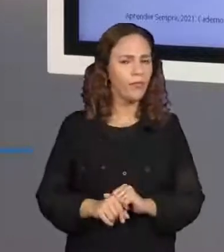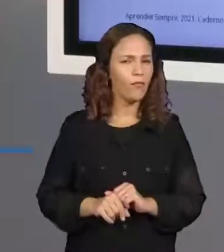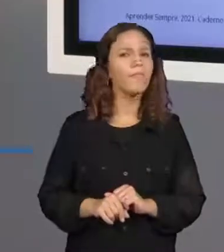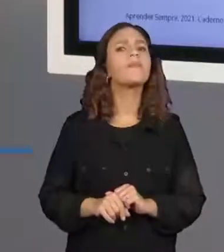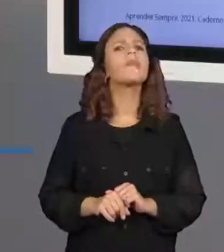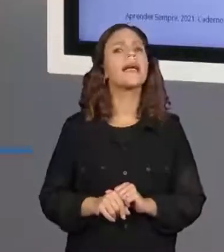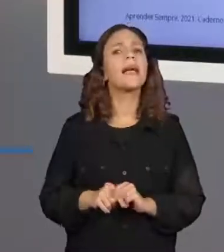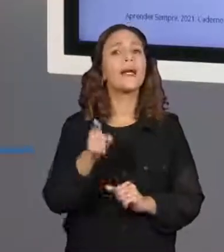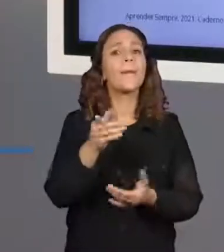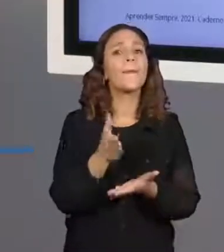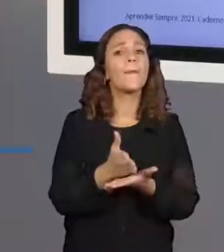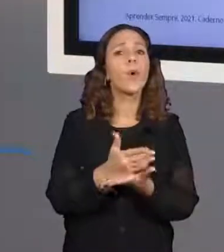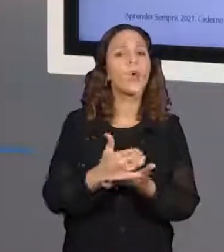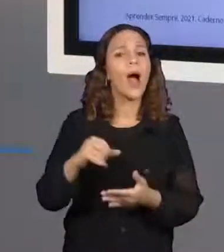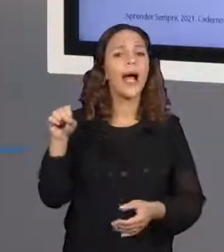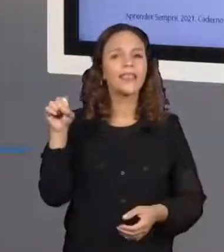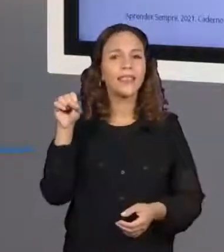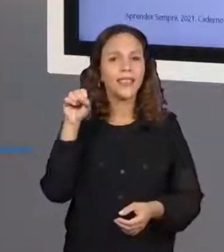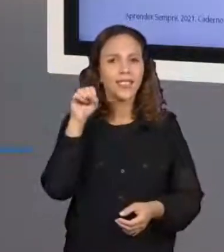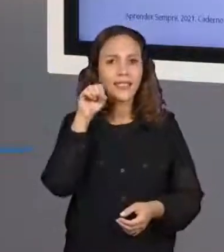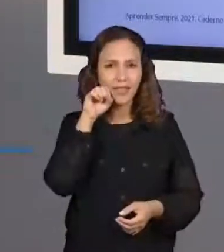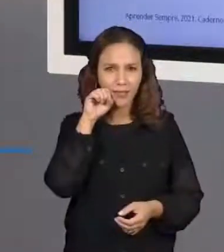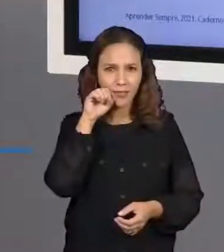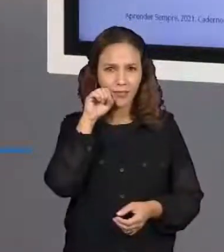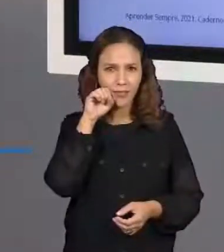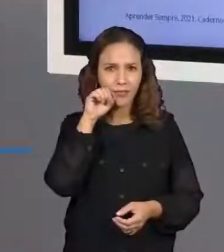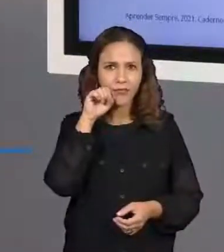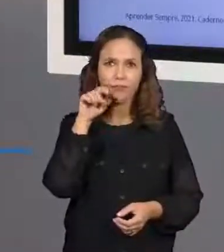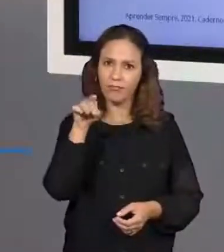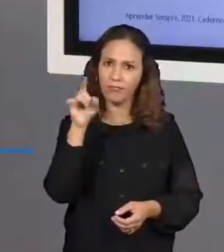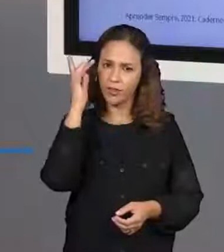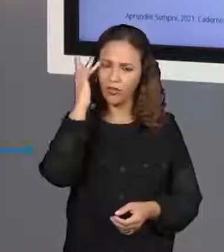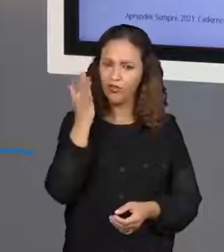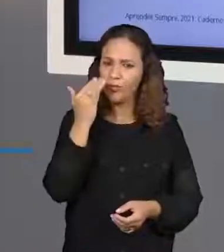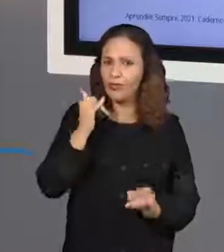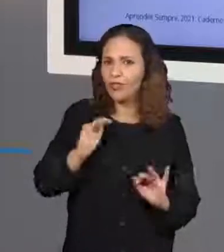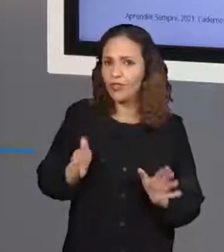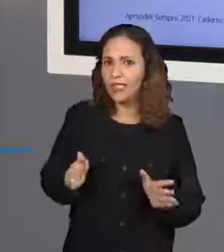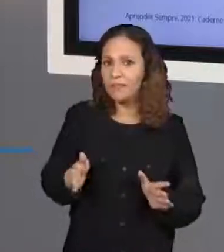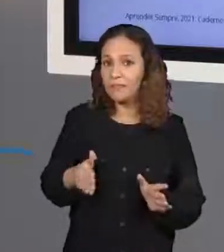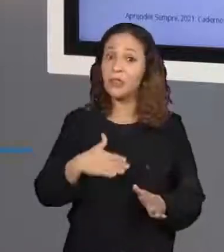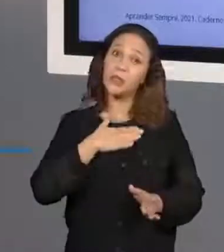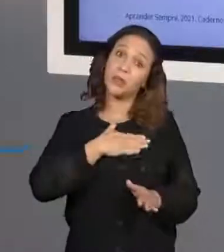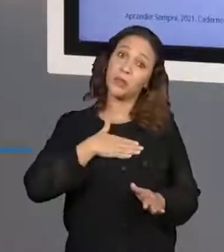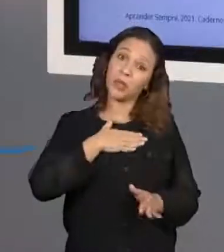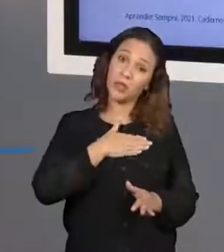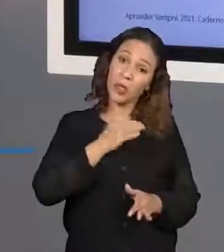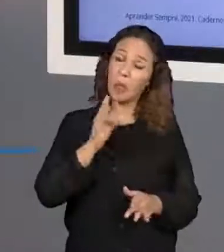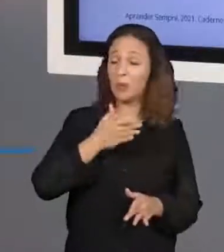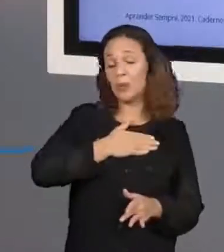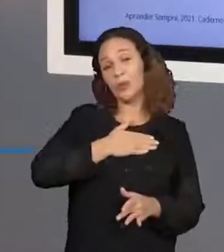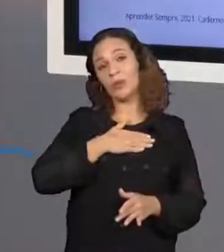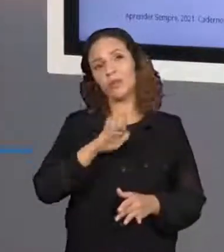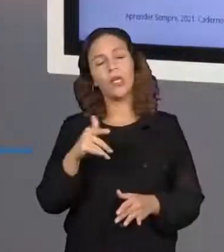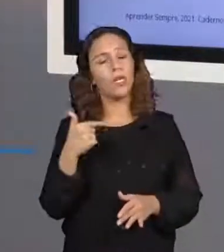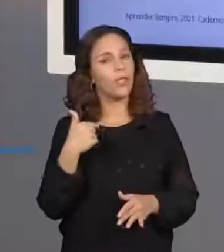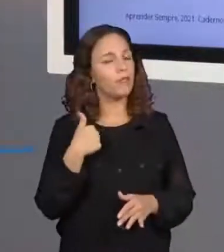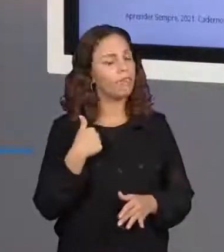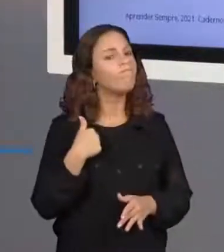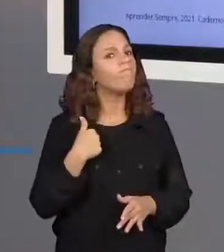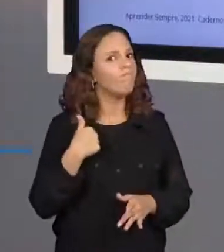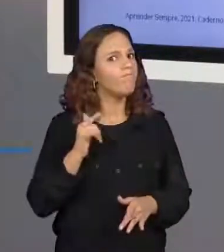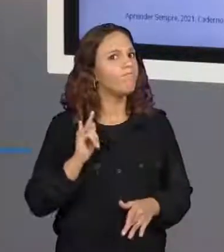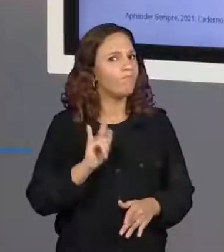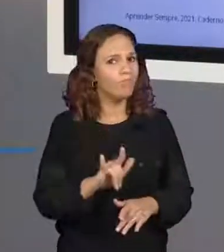também no bolo de cenoura, que todo mundo já deve ter comido alguma vez, gostando ou não de bolo de cenoura. Eu gosto muito. E